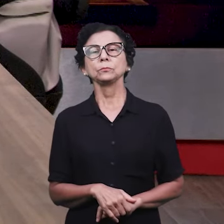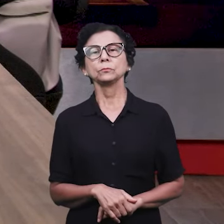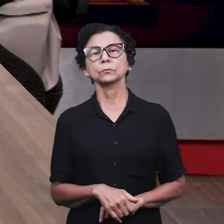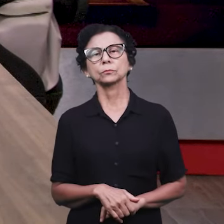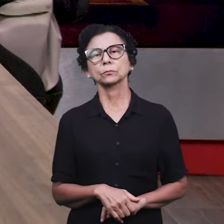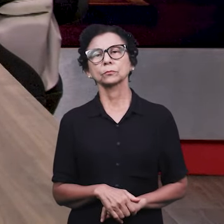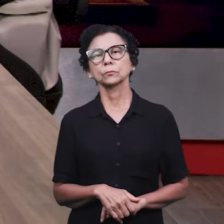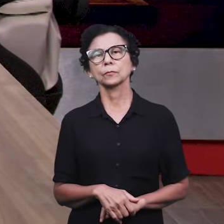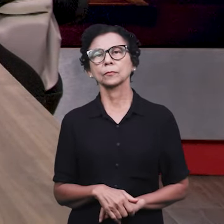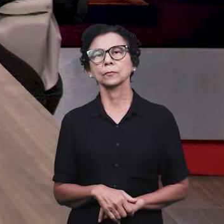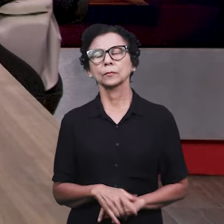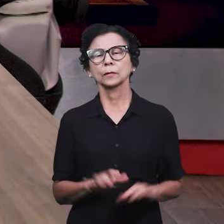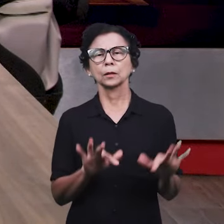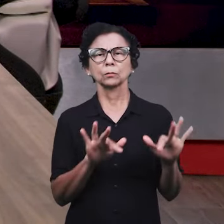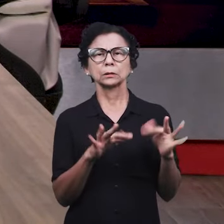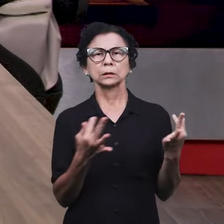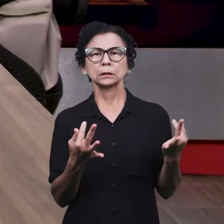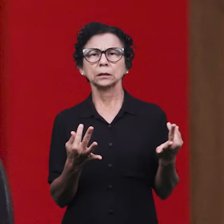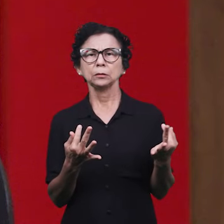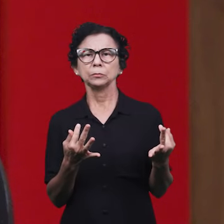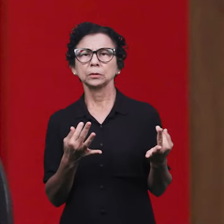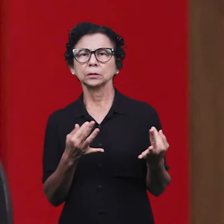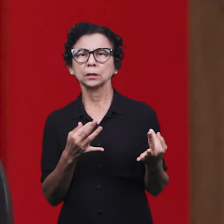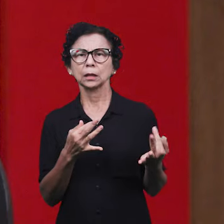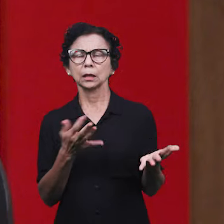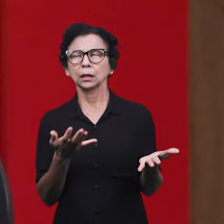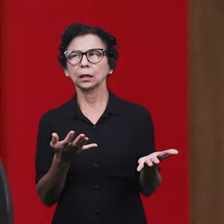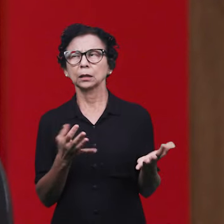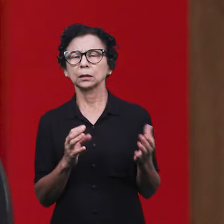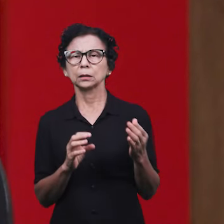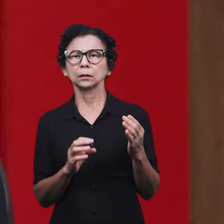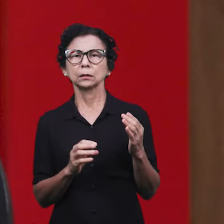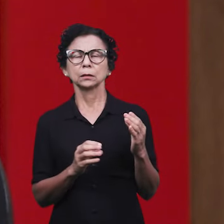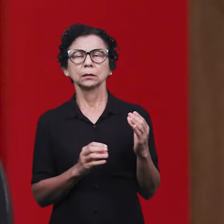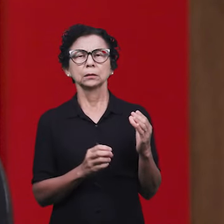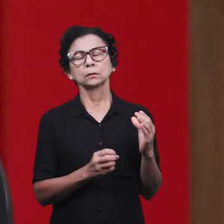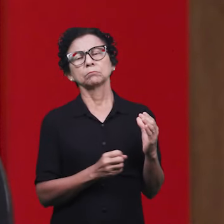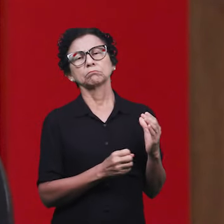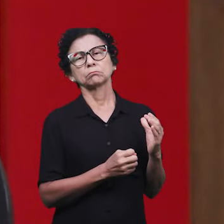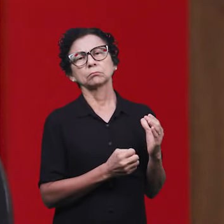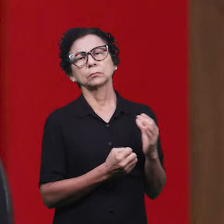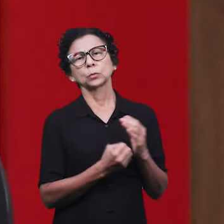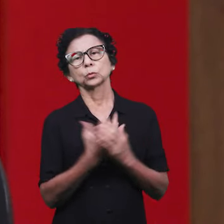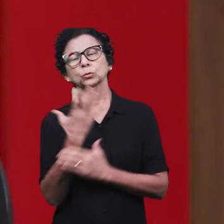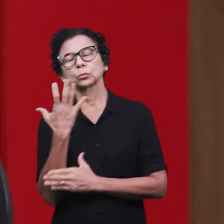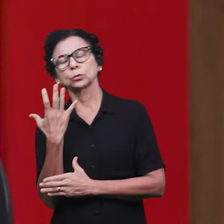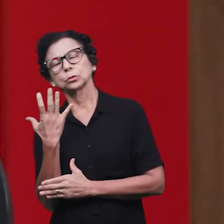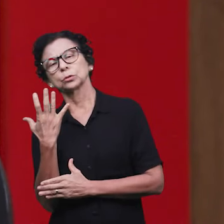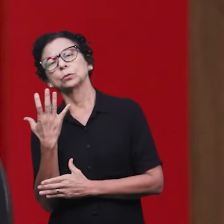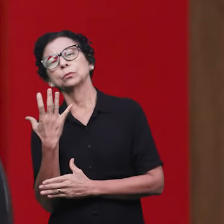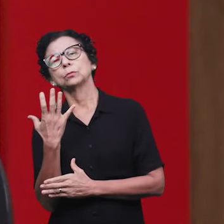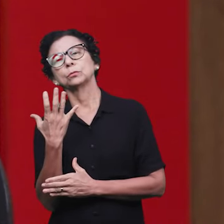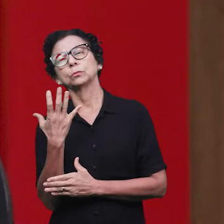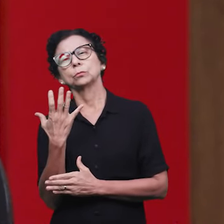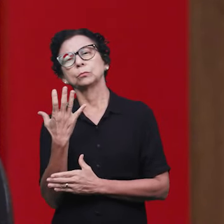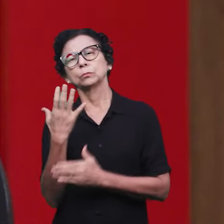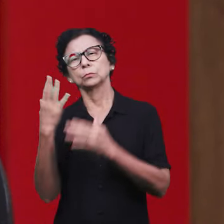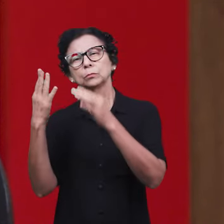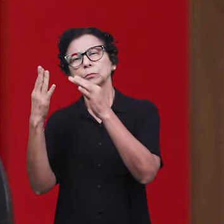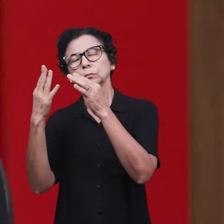acaso, né, do simples para o complexo, né, que é um dos temas aqui que esse design inteligente trata,